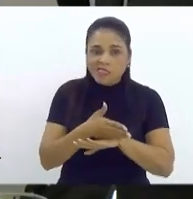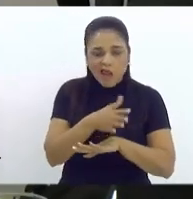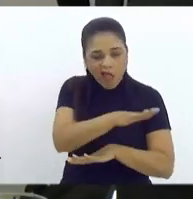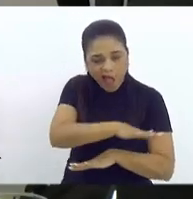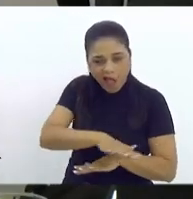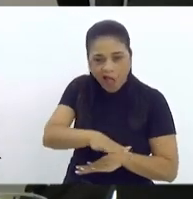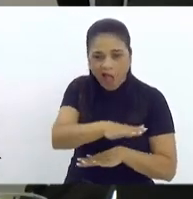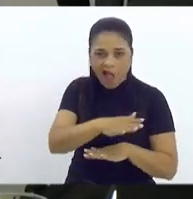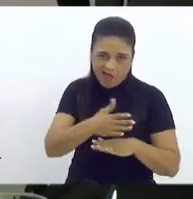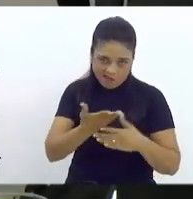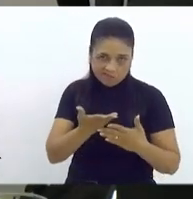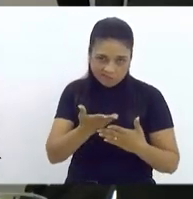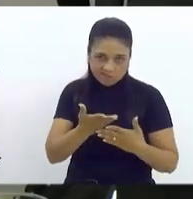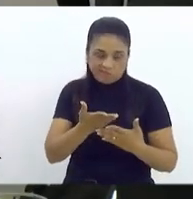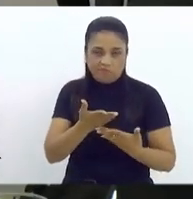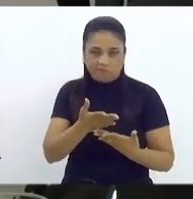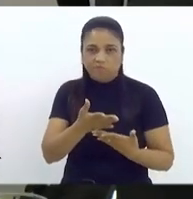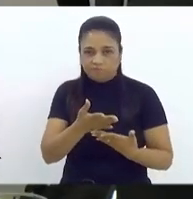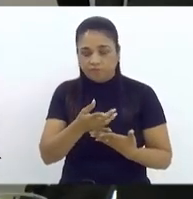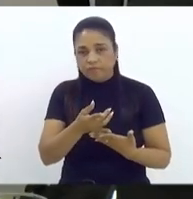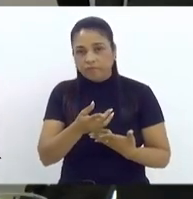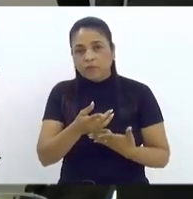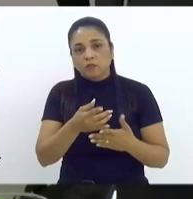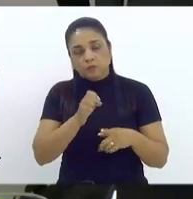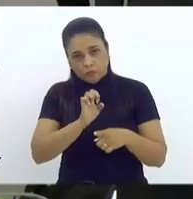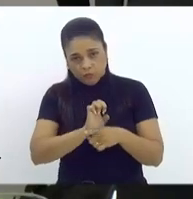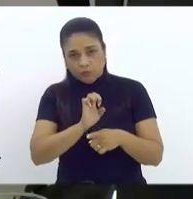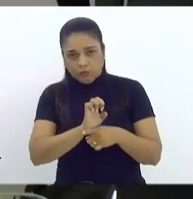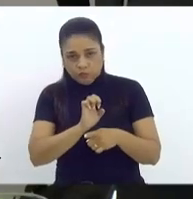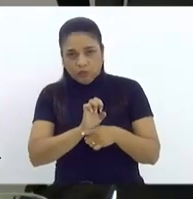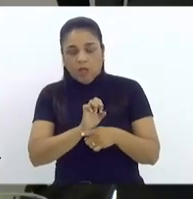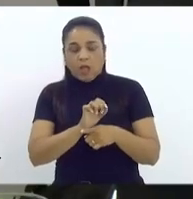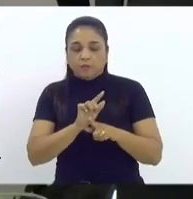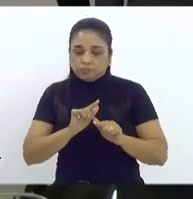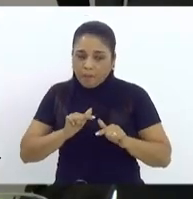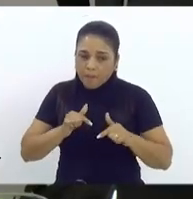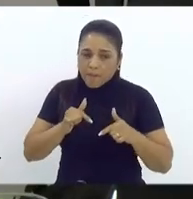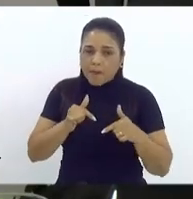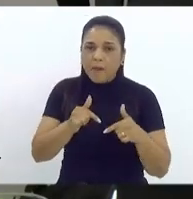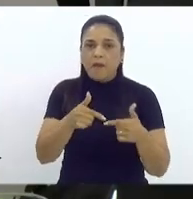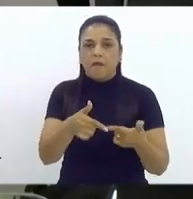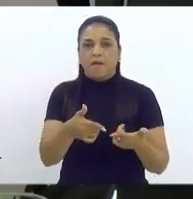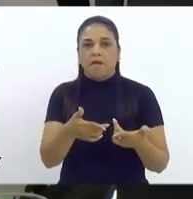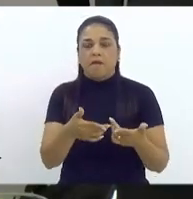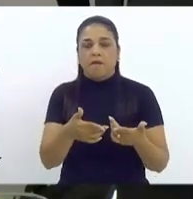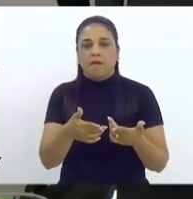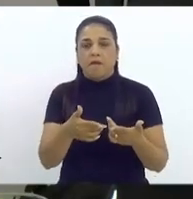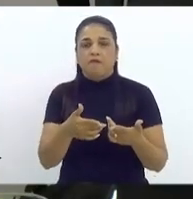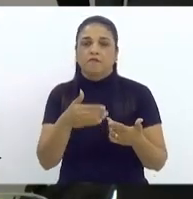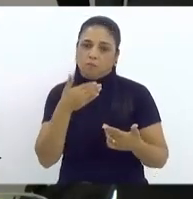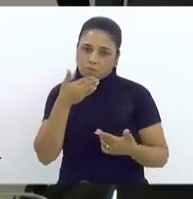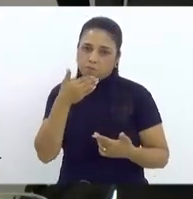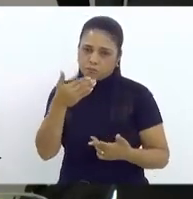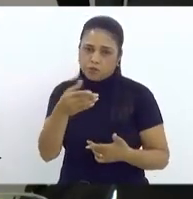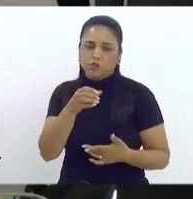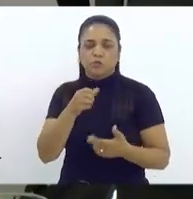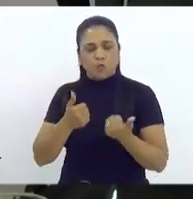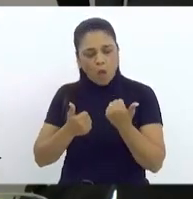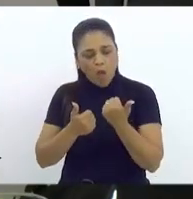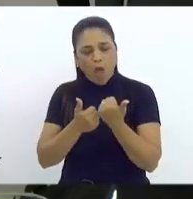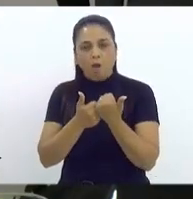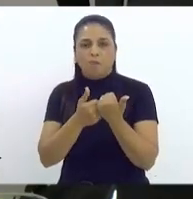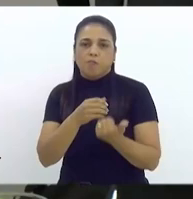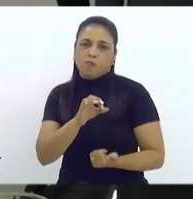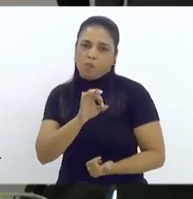em algumas áreas do Estado em momento de atuação e que foi solicitado o apoio